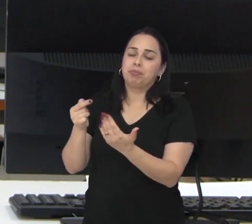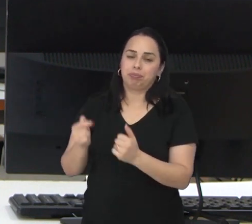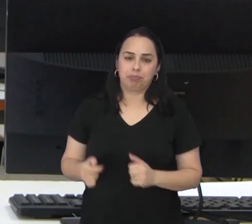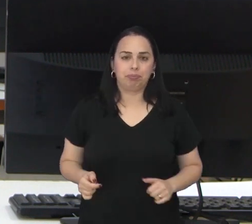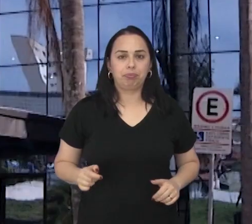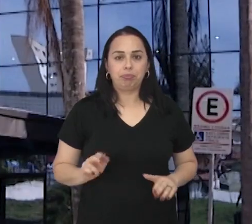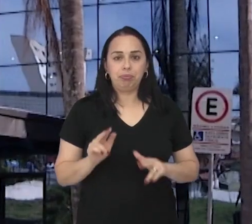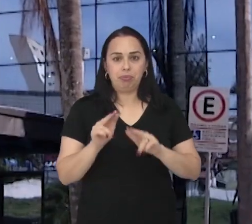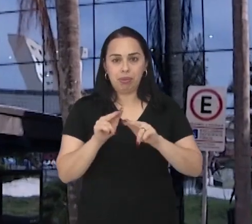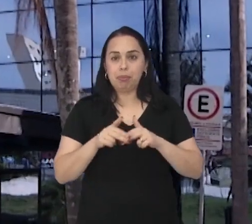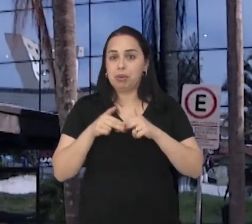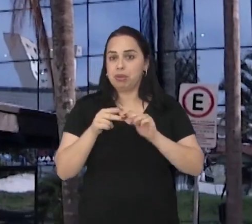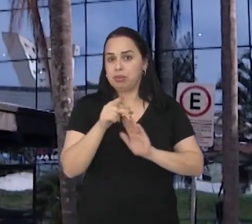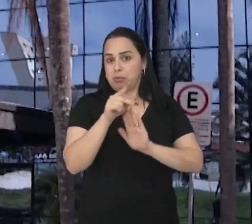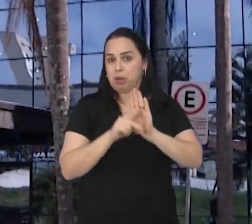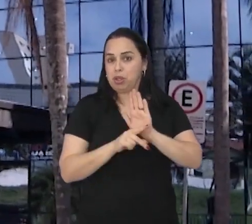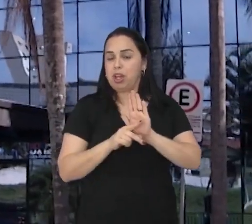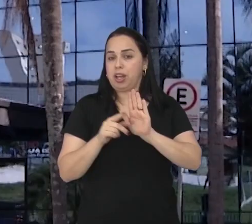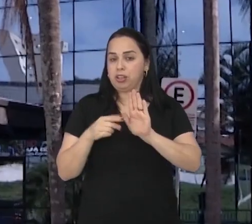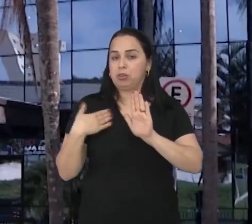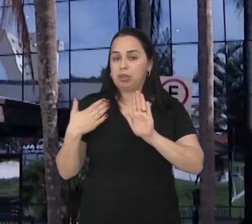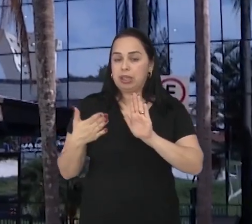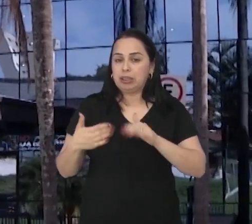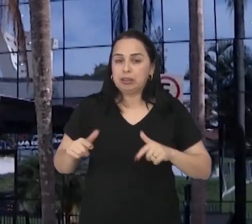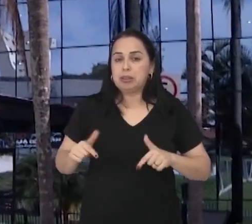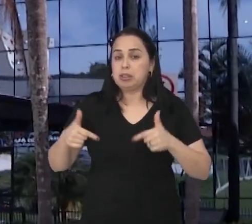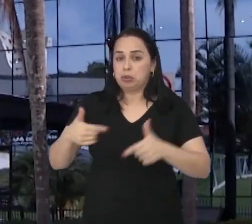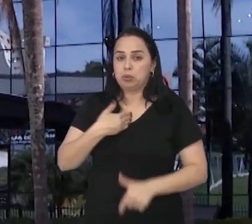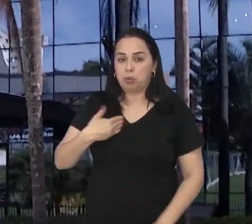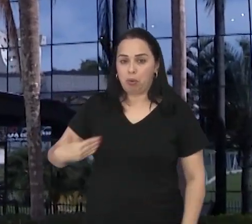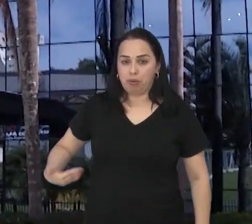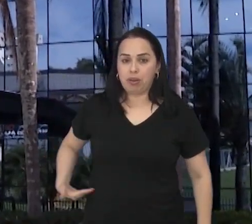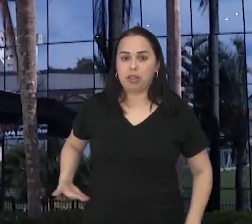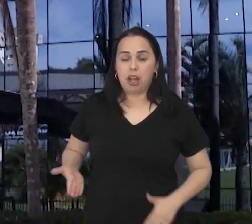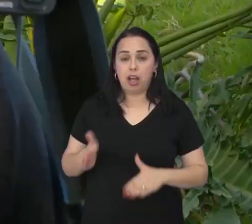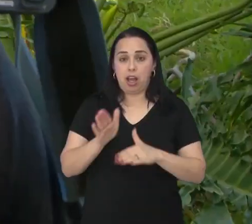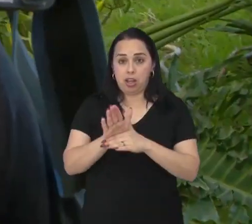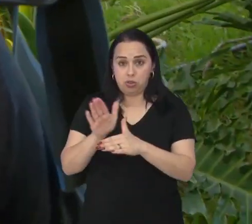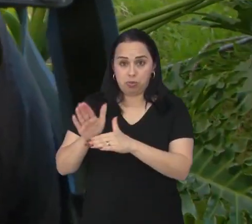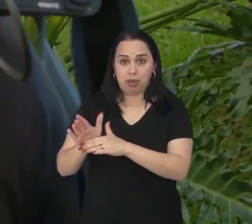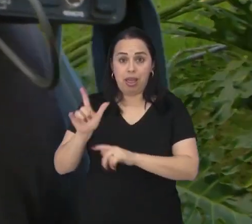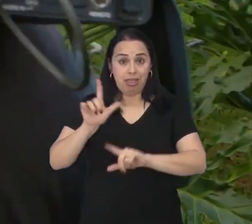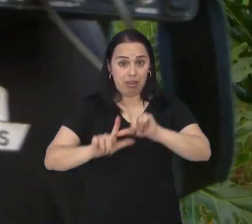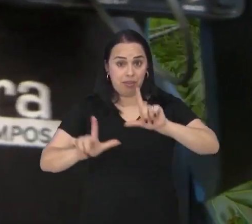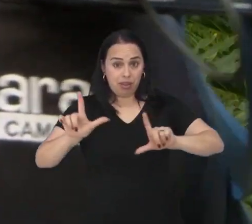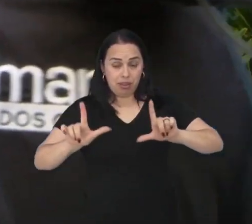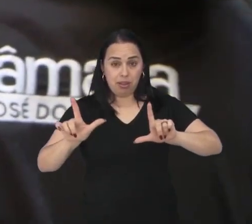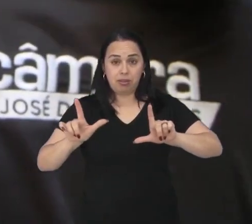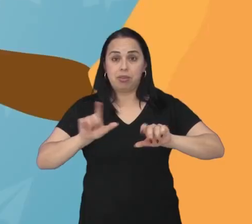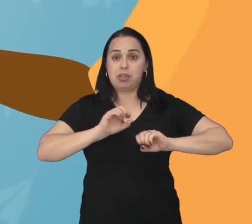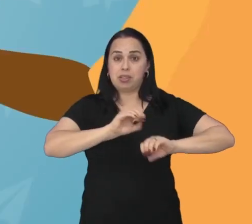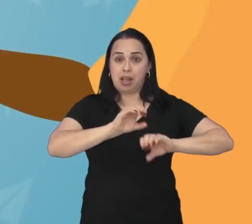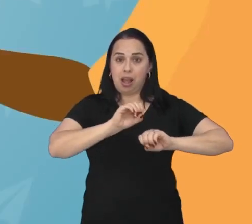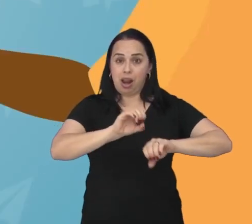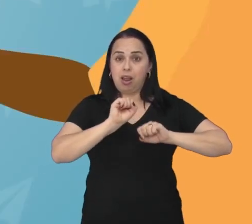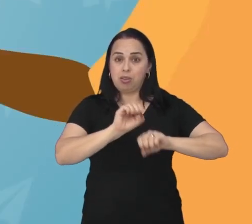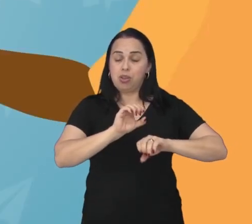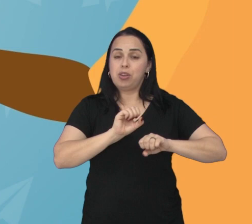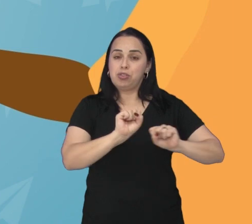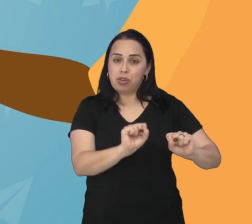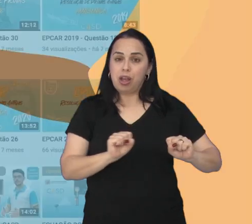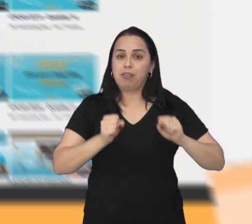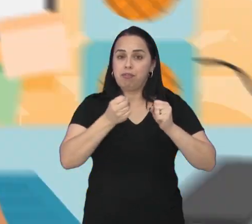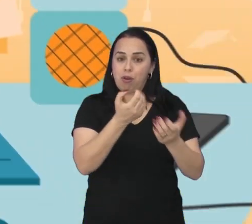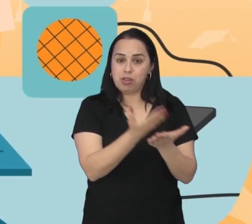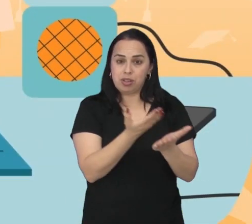novos que são feitos. A Câmara tem contribuído com políticas públicas sobre o tema. Por meio da TV Câmara, aulas de